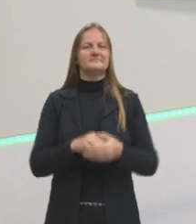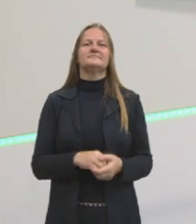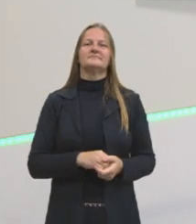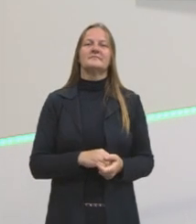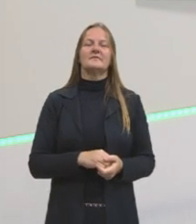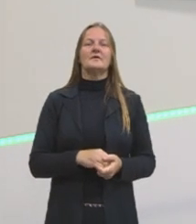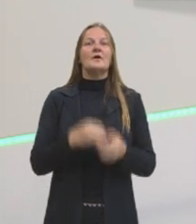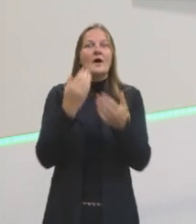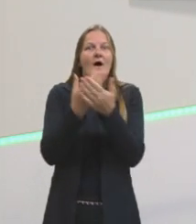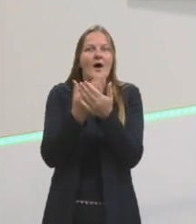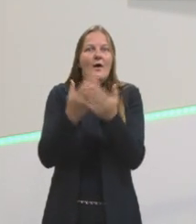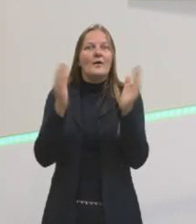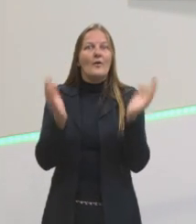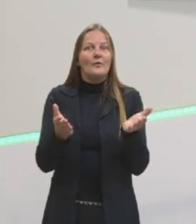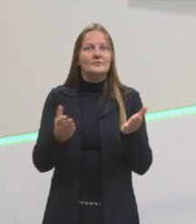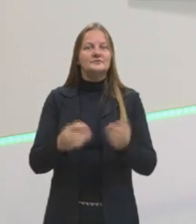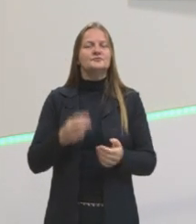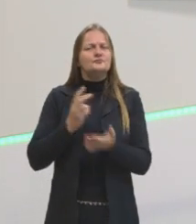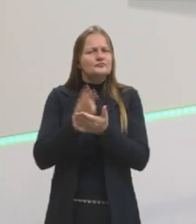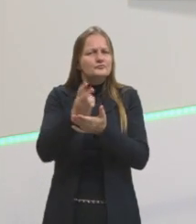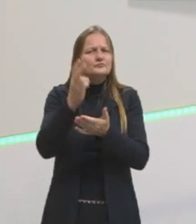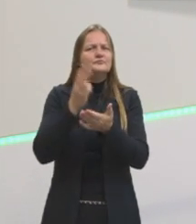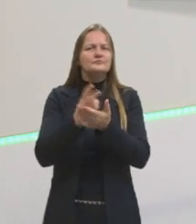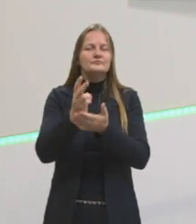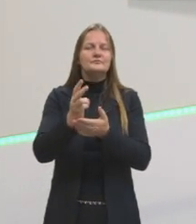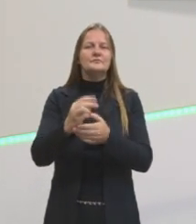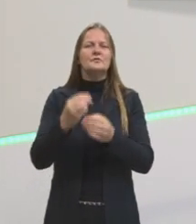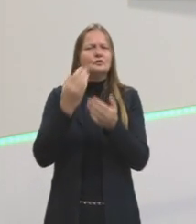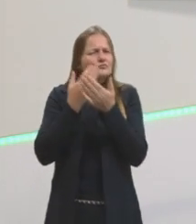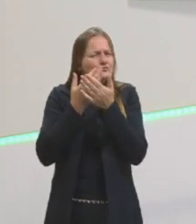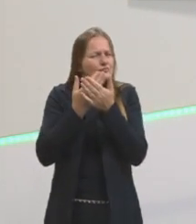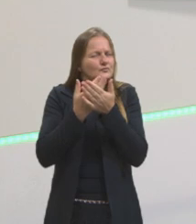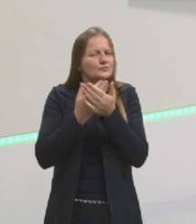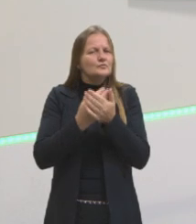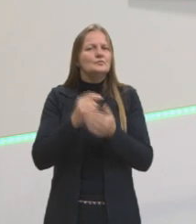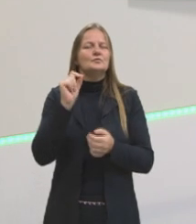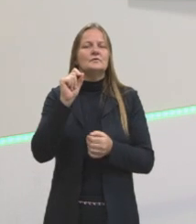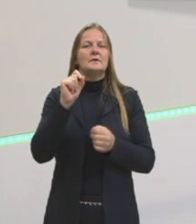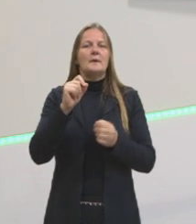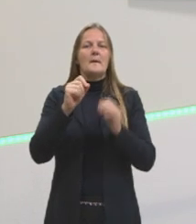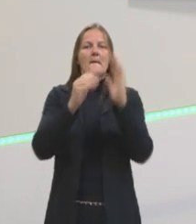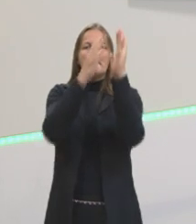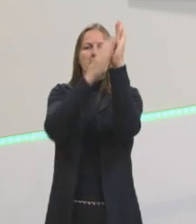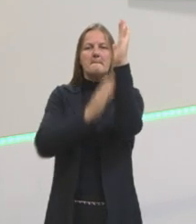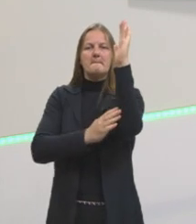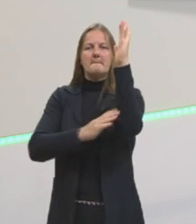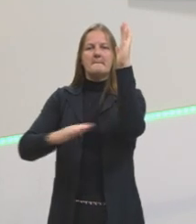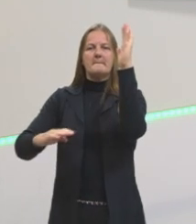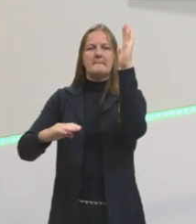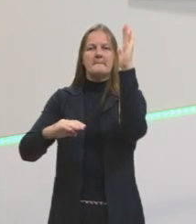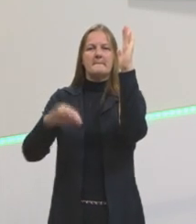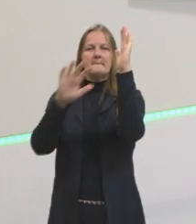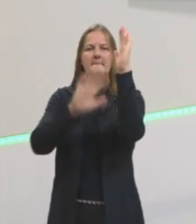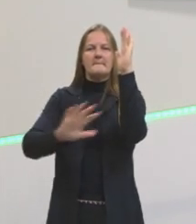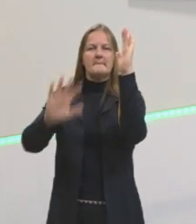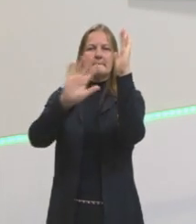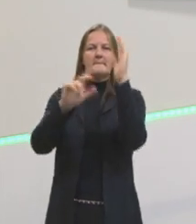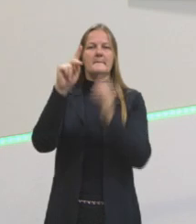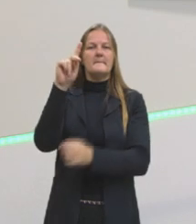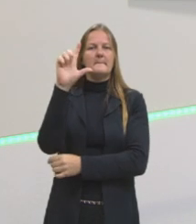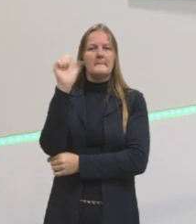é sobre a aula de hoje nós vamos dar continuidade aos estudos então sobre plano cartesiano o plano cartesiano